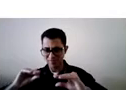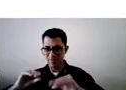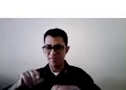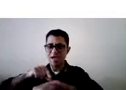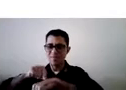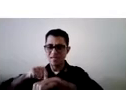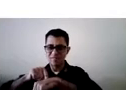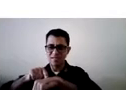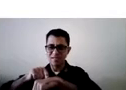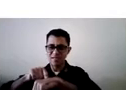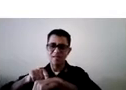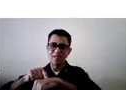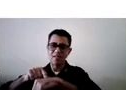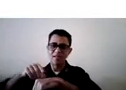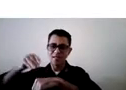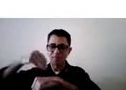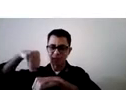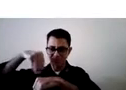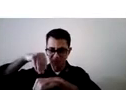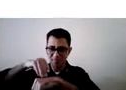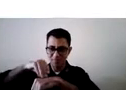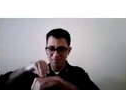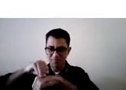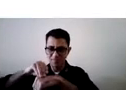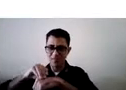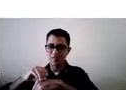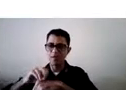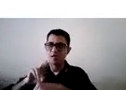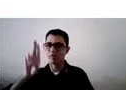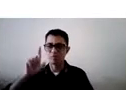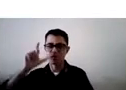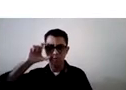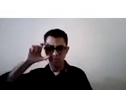almofadada, minha pele...